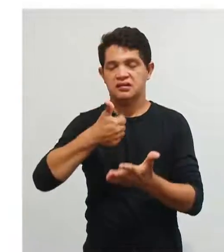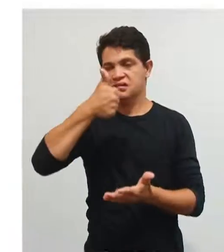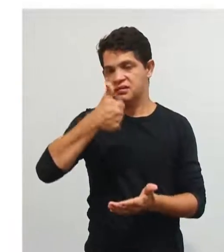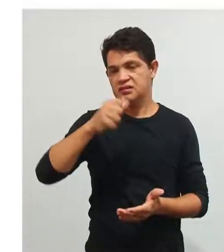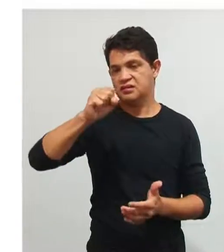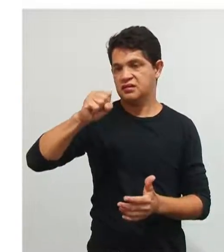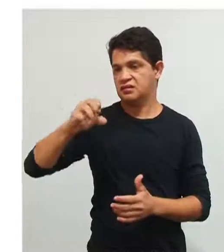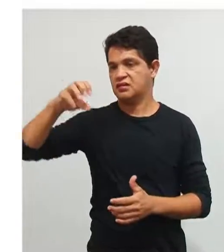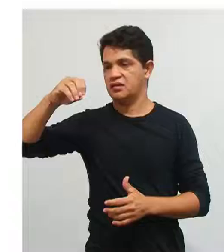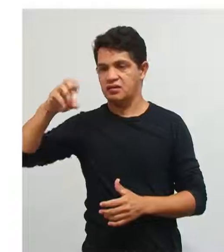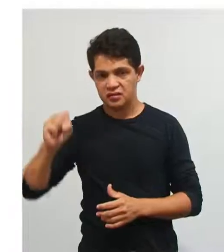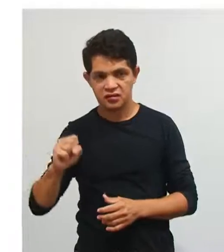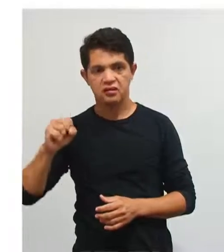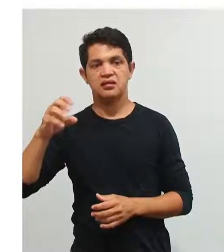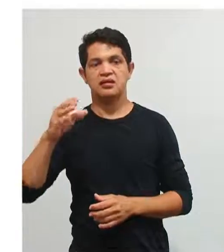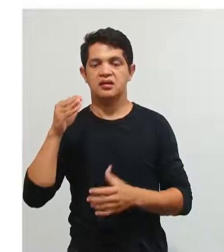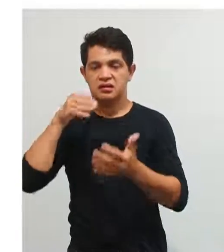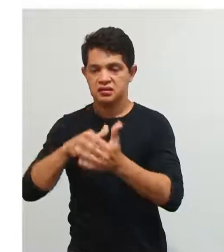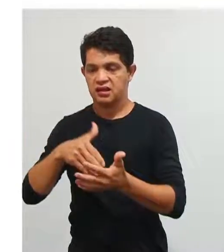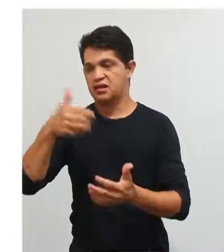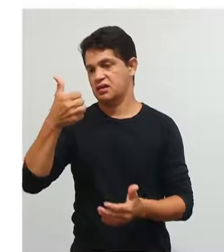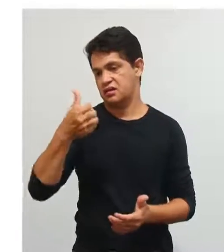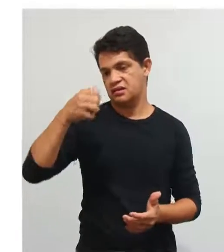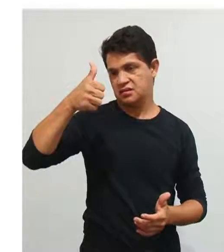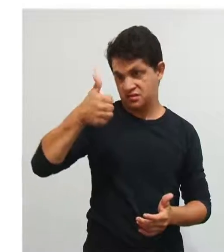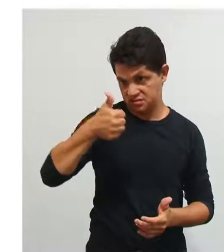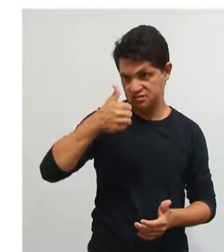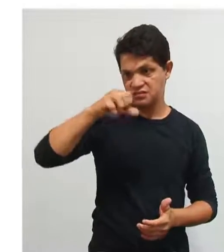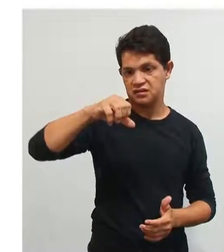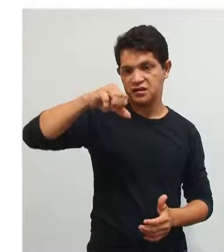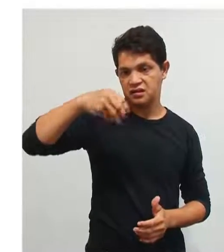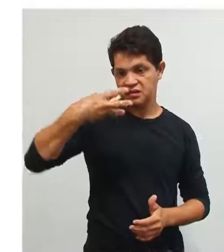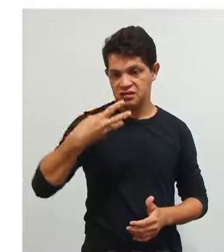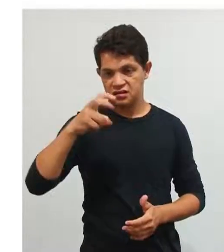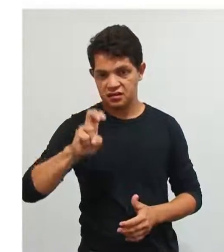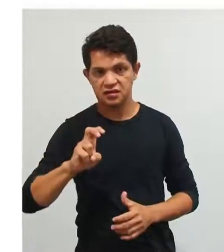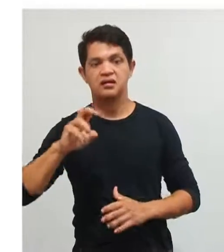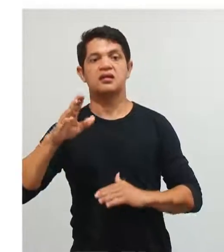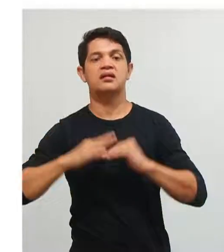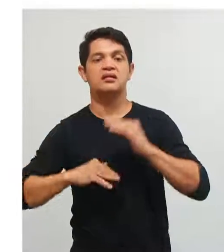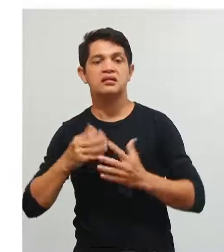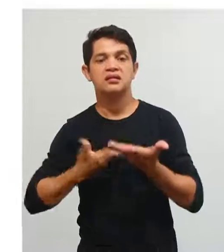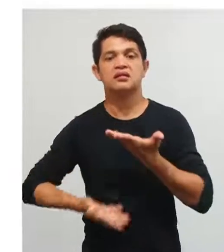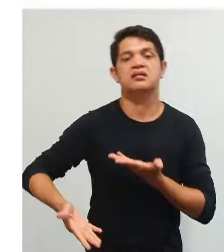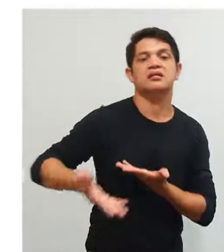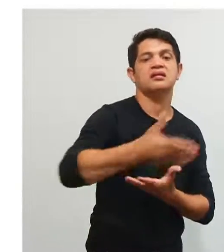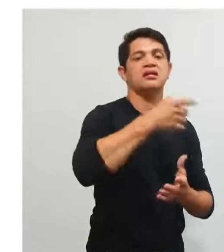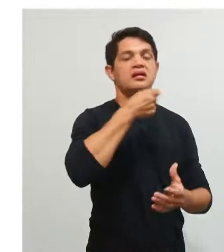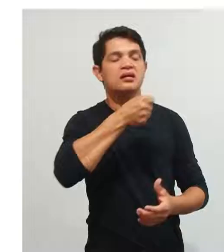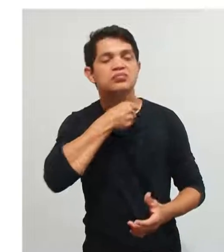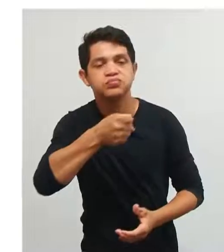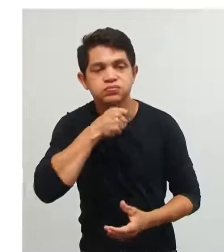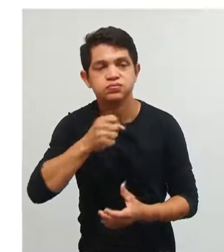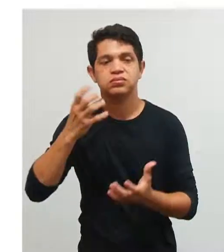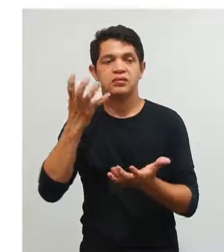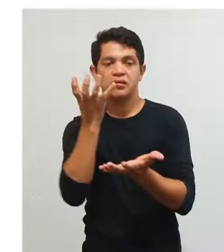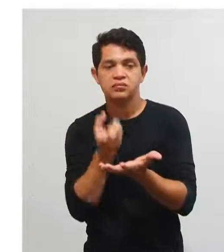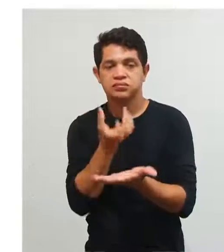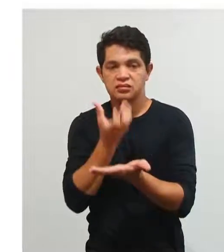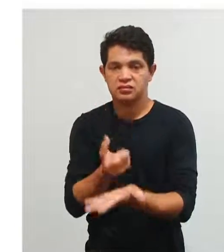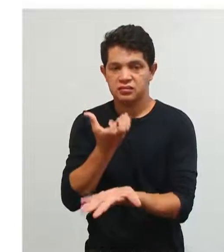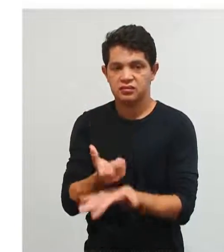47 por Valdir Azevedo, Brasileirinho é considerada a música